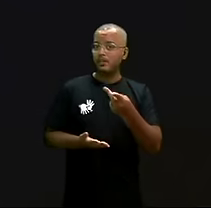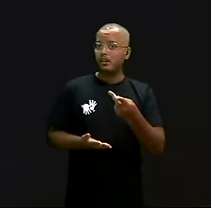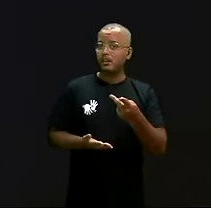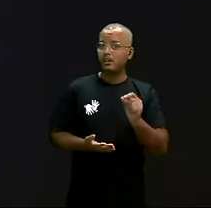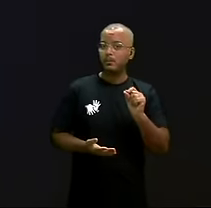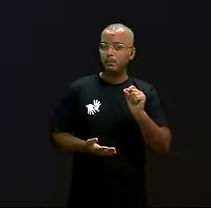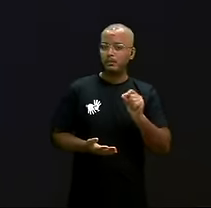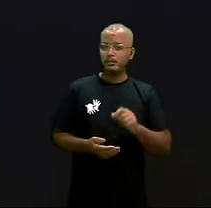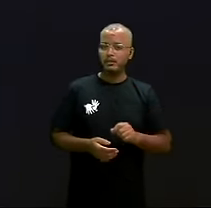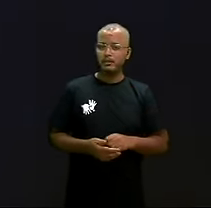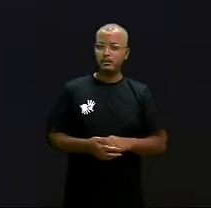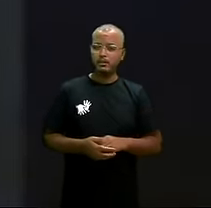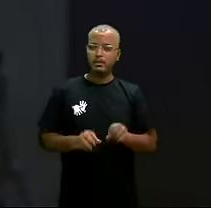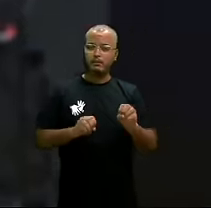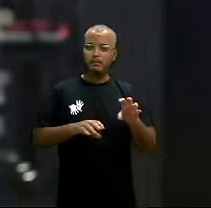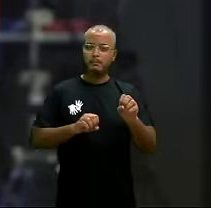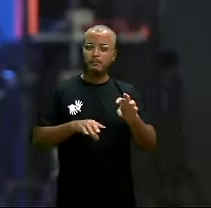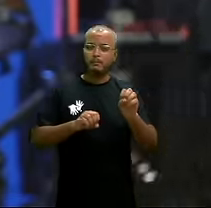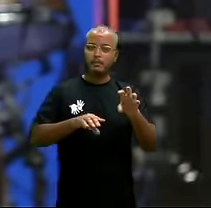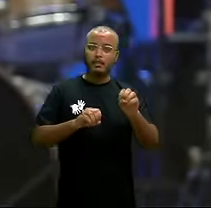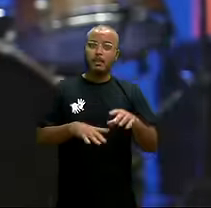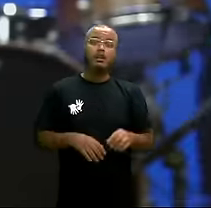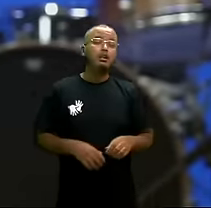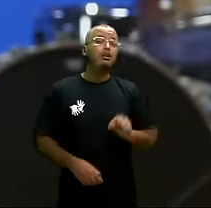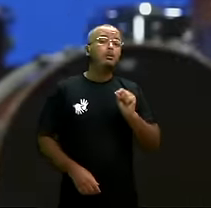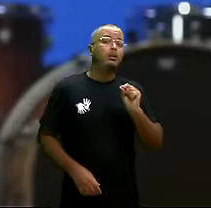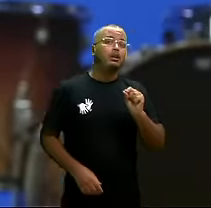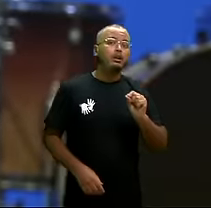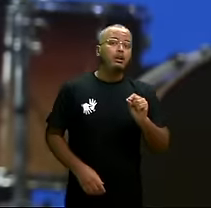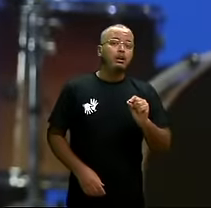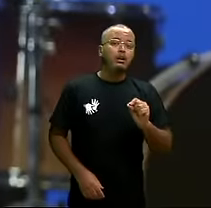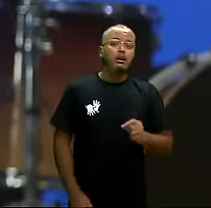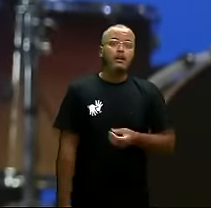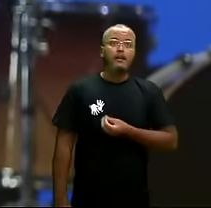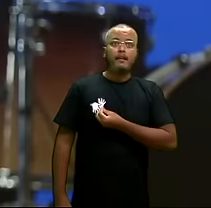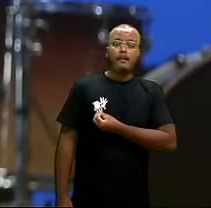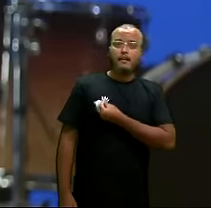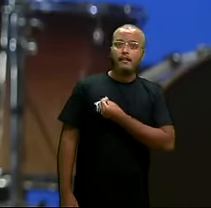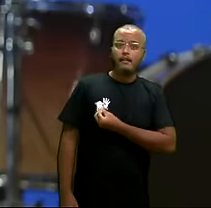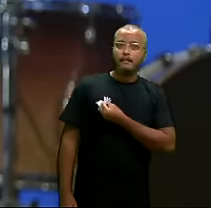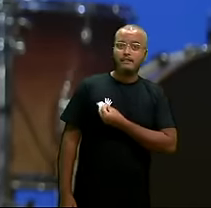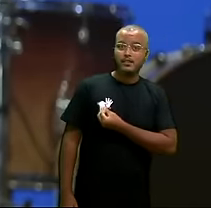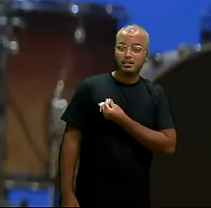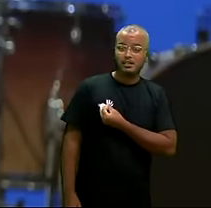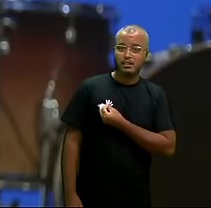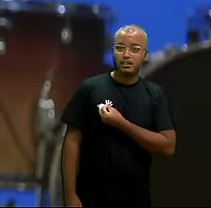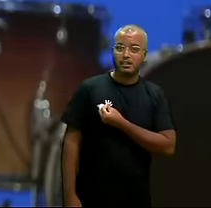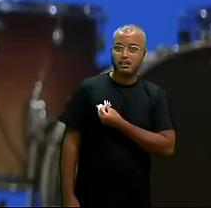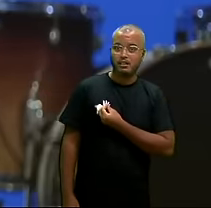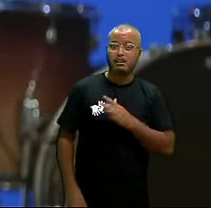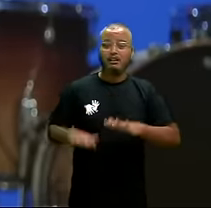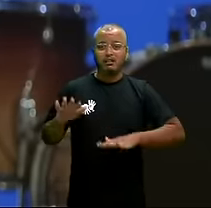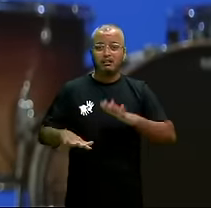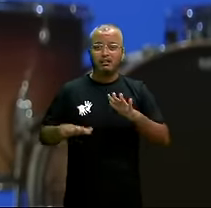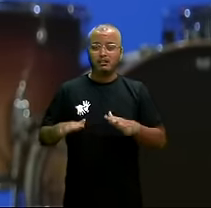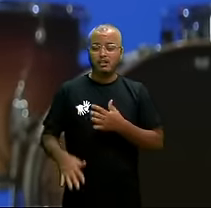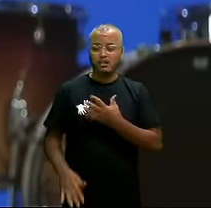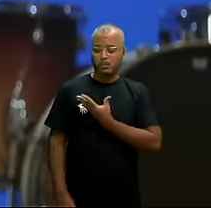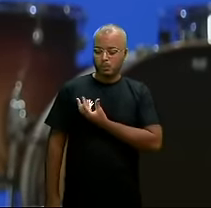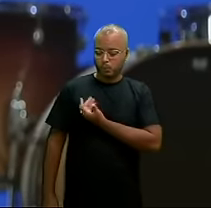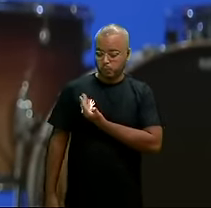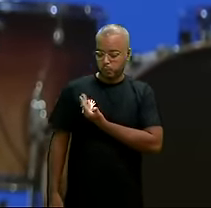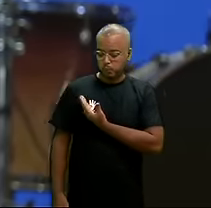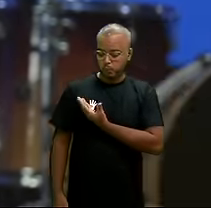pregando aqui? Então não espere de muitos, não espere de quem está à tua volta. Está na hora de você entender que quem tem que cuidar da sua lâmpada é